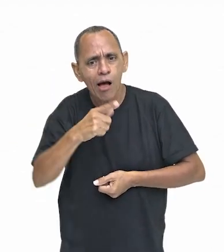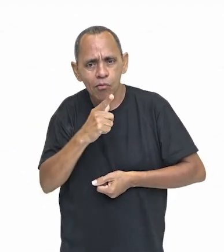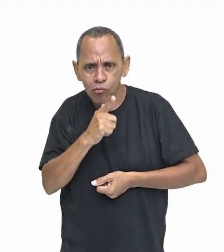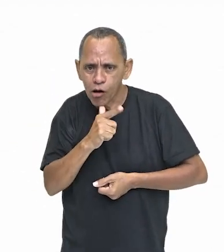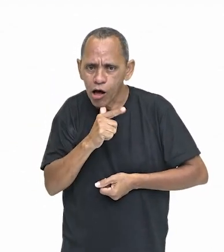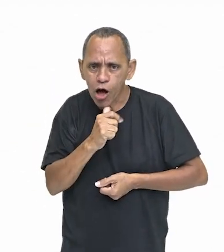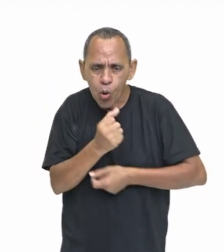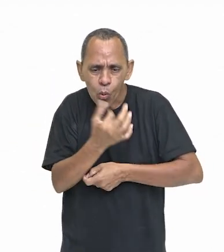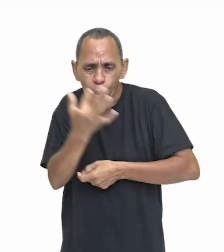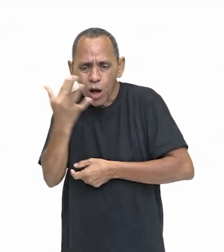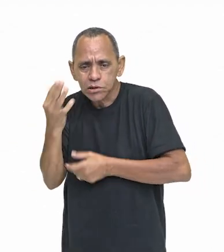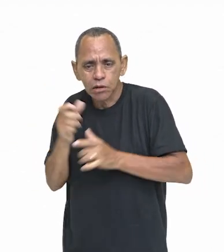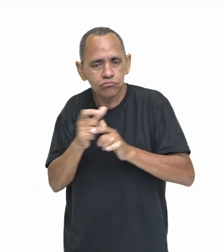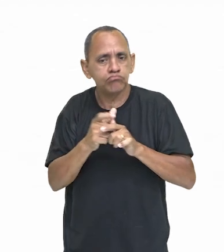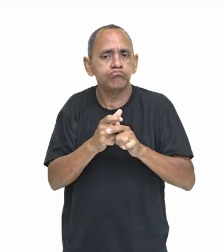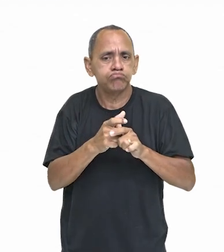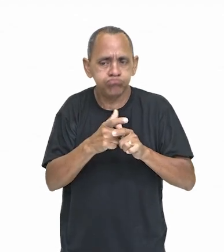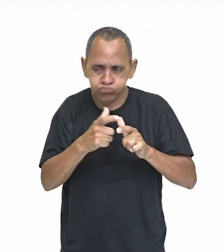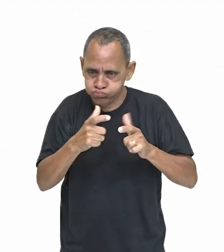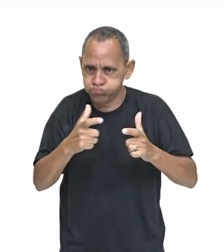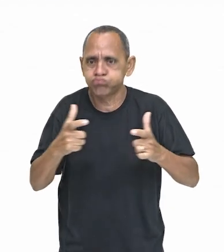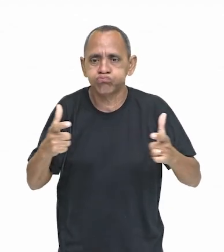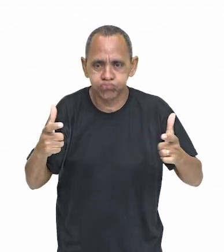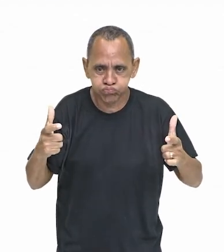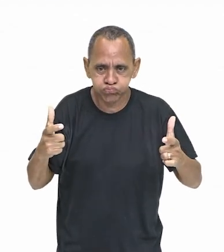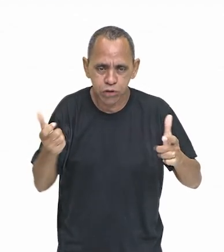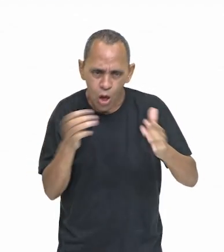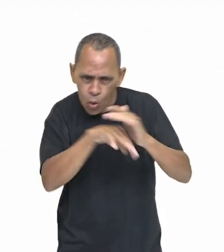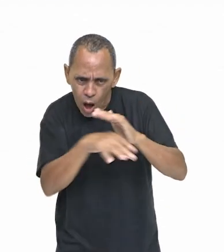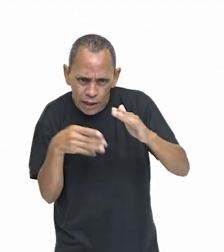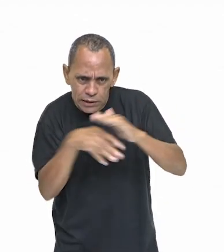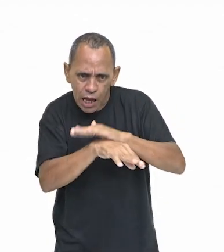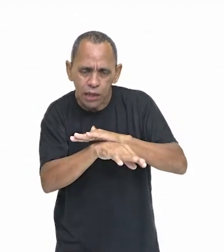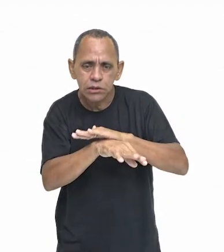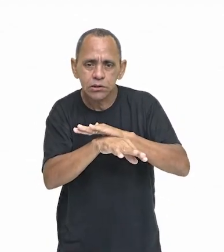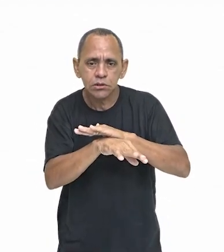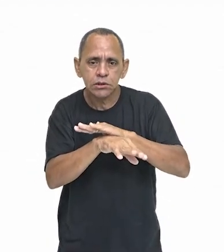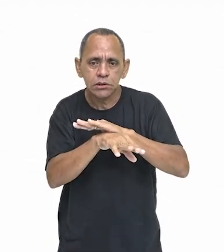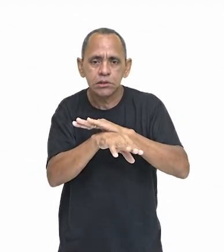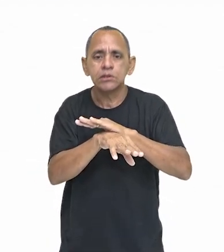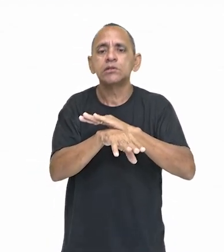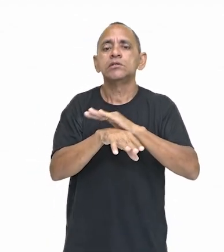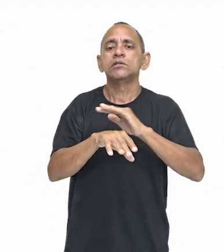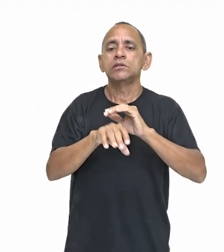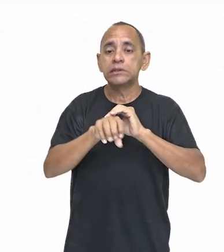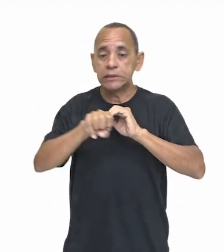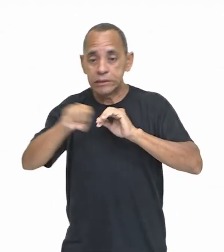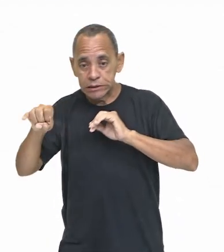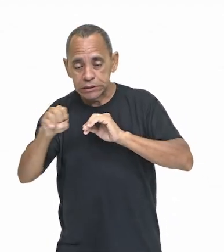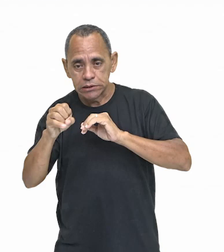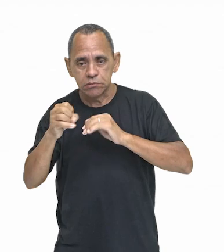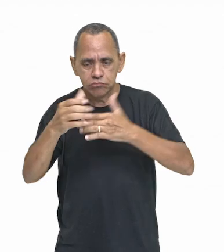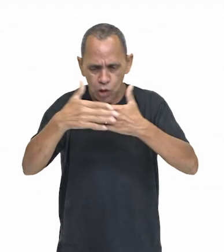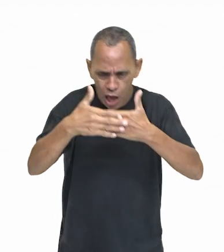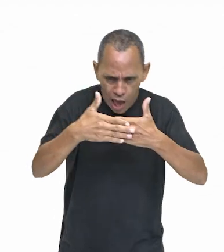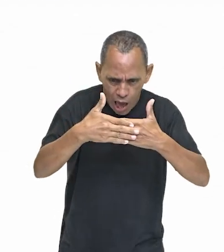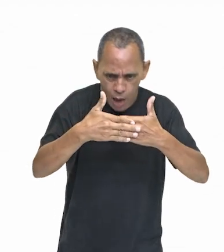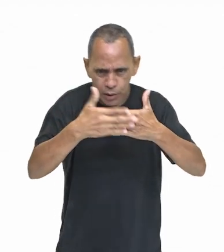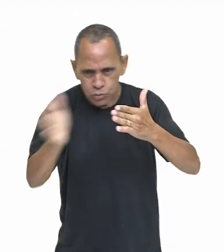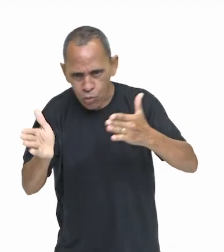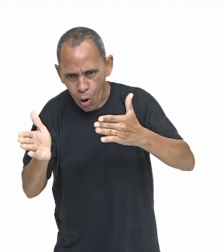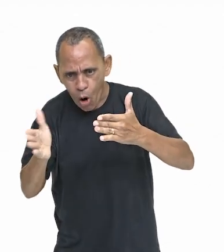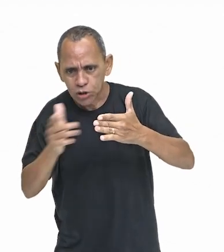água armazenada para que, quando as comportas estejam abertas, essa água possa